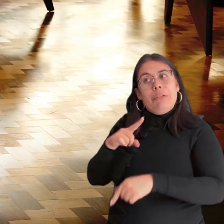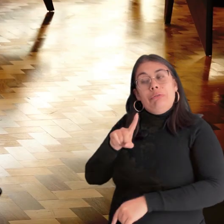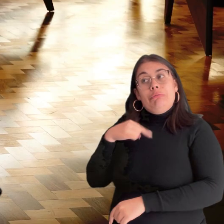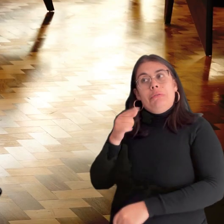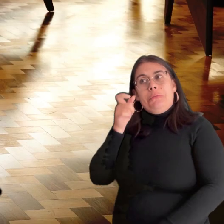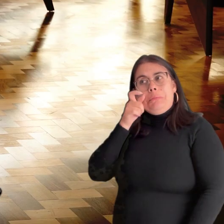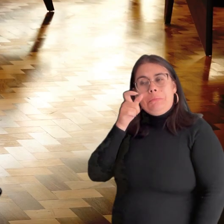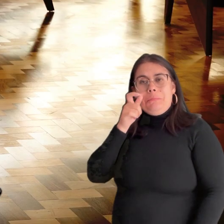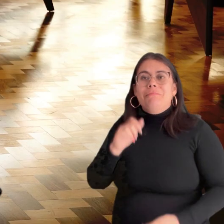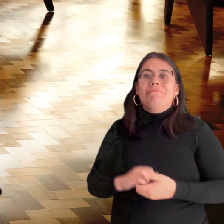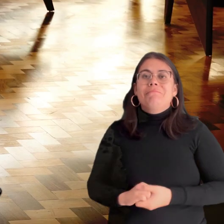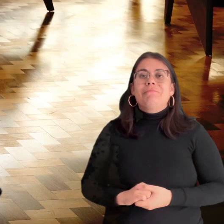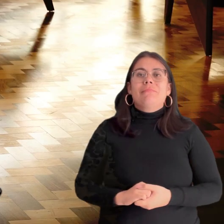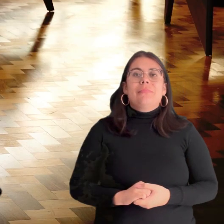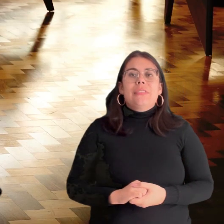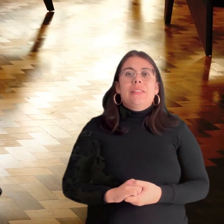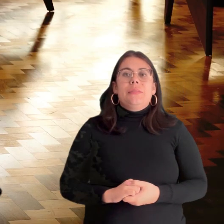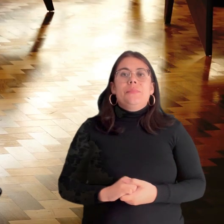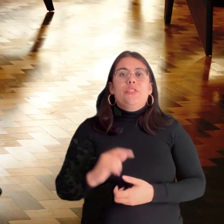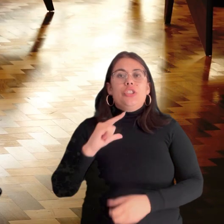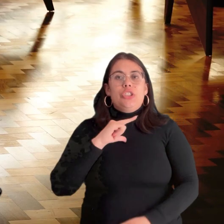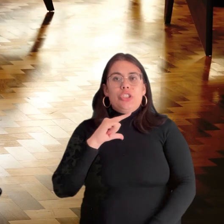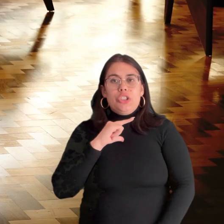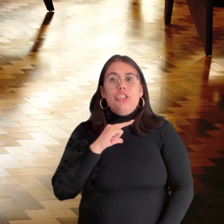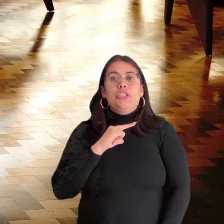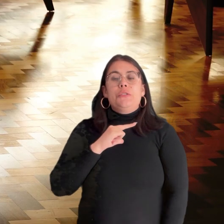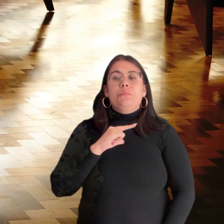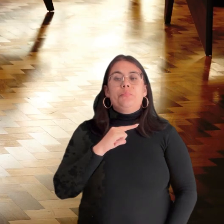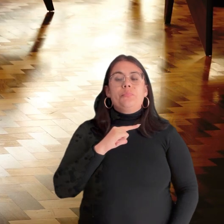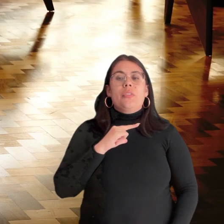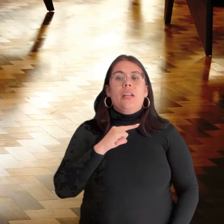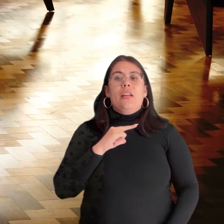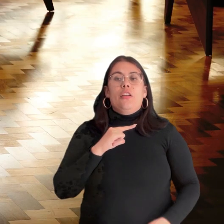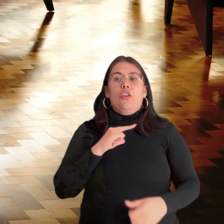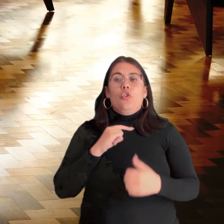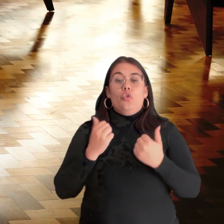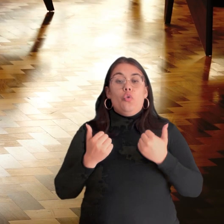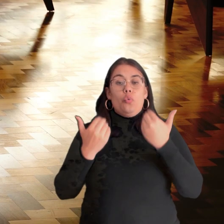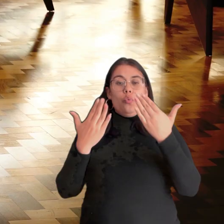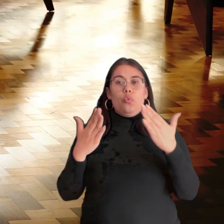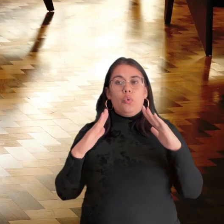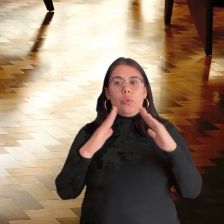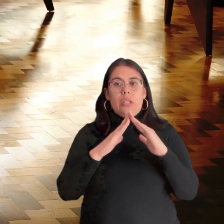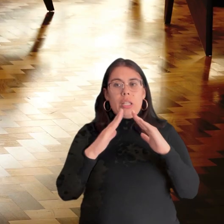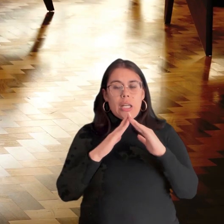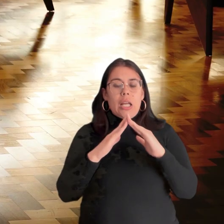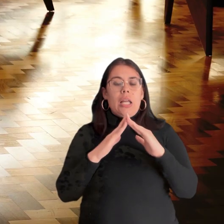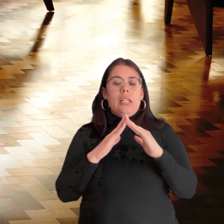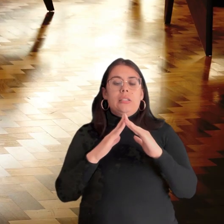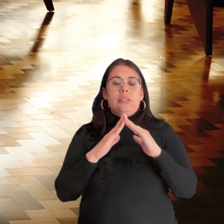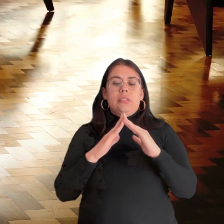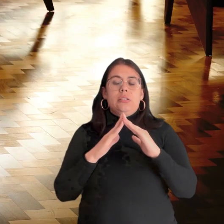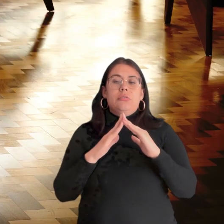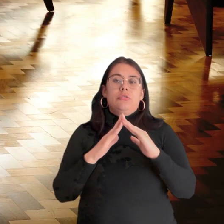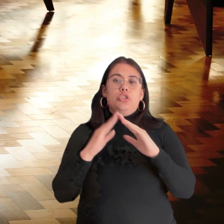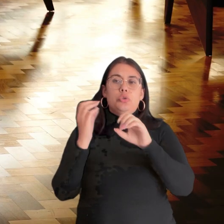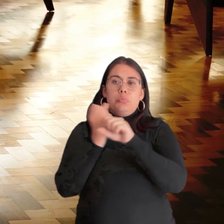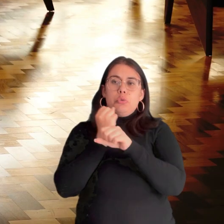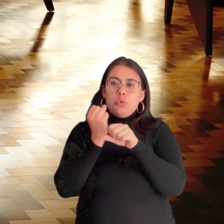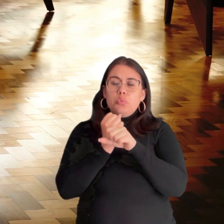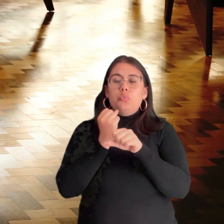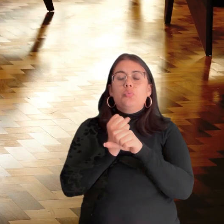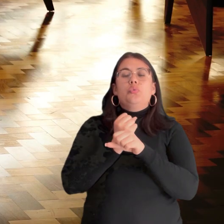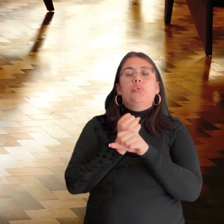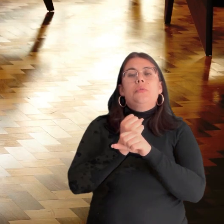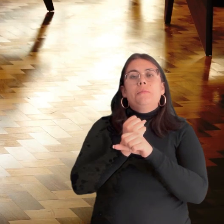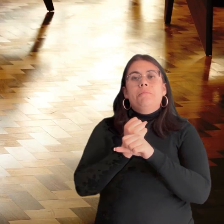do terreno, uma construção que não era tombada, né, não sei se isso já foi falado, foi possível construir